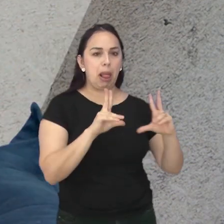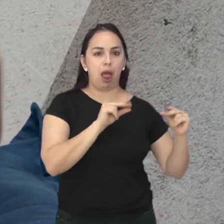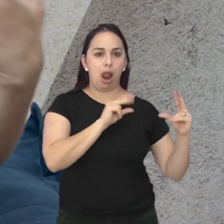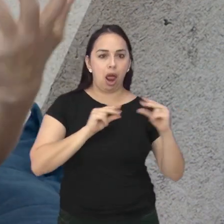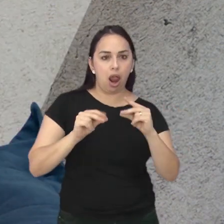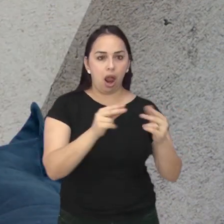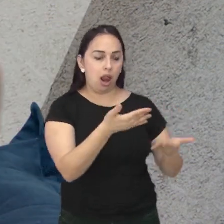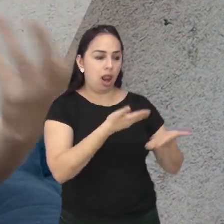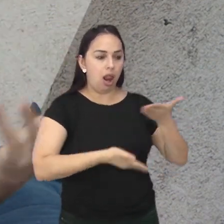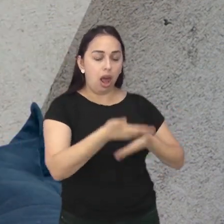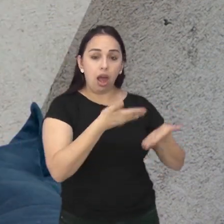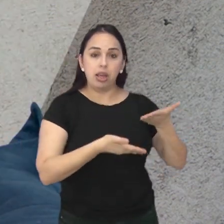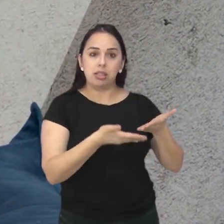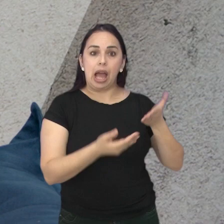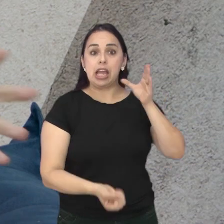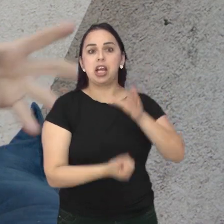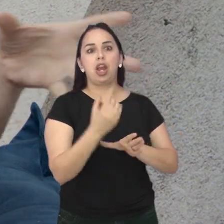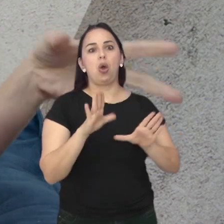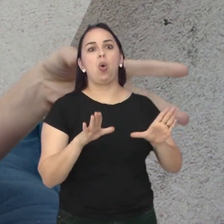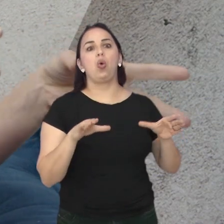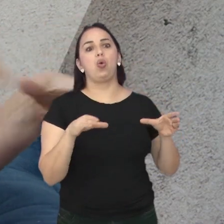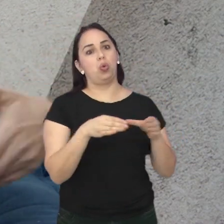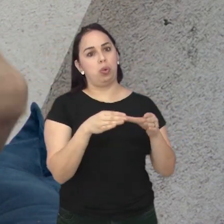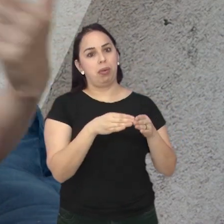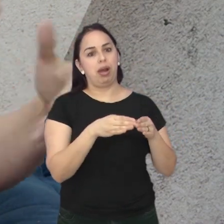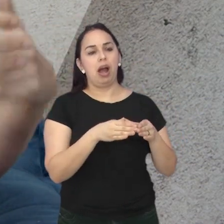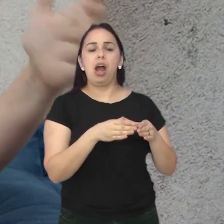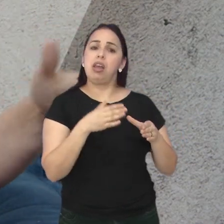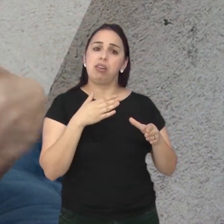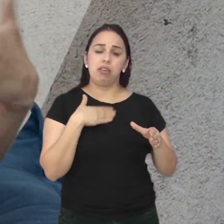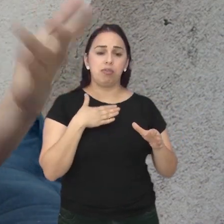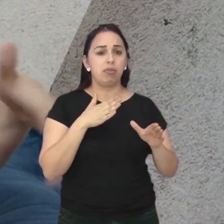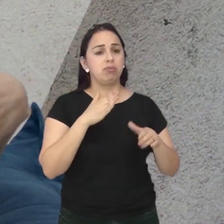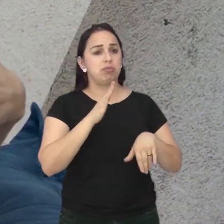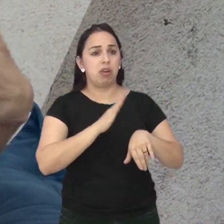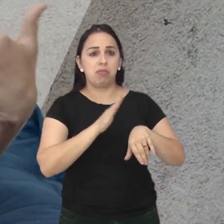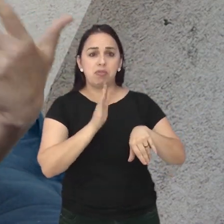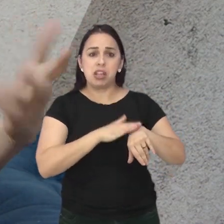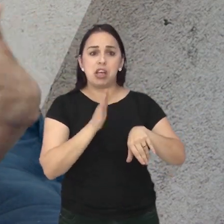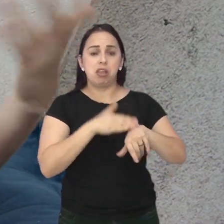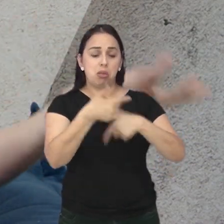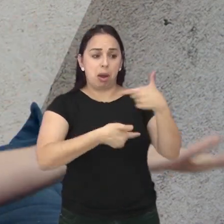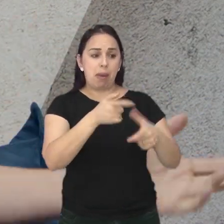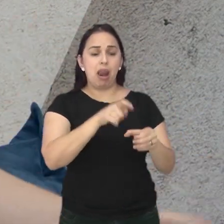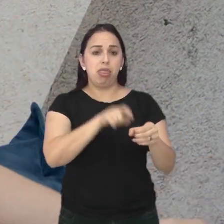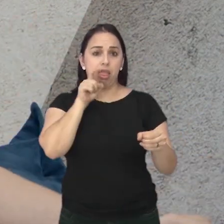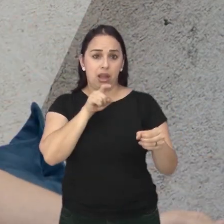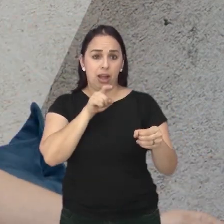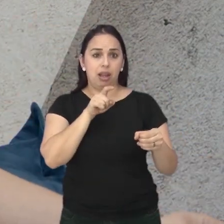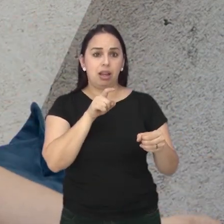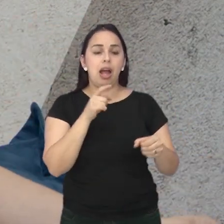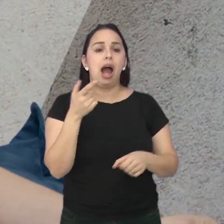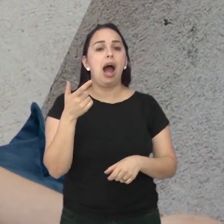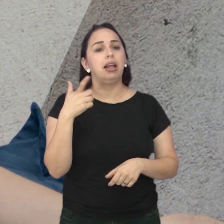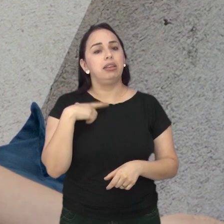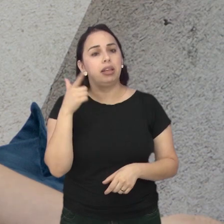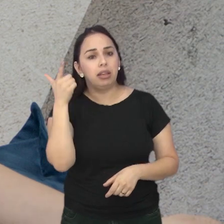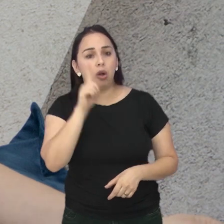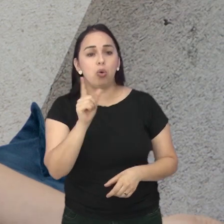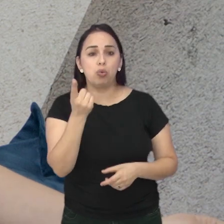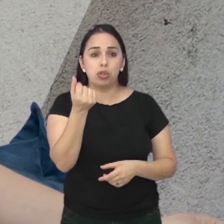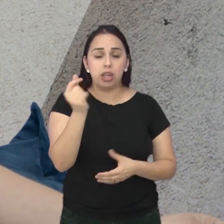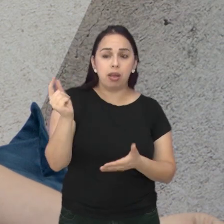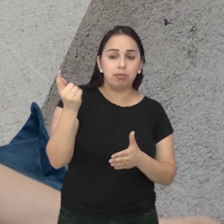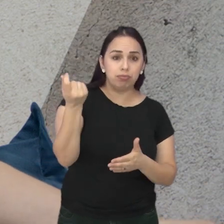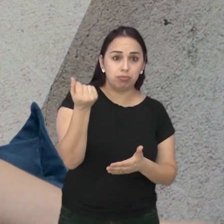de colegas que se dão melhor e formam esse grupo e vão fazendo trabalhos de forma independente até conseguir financiamentos públicos